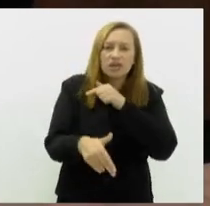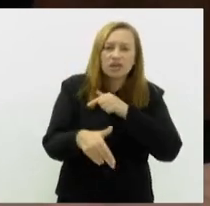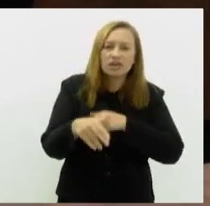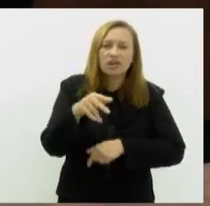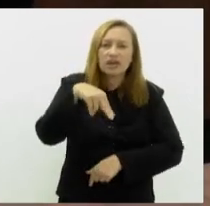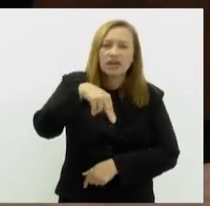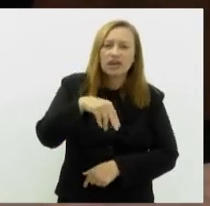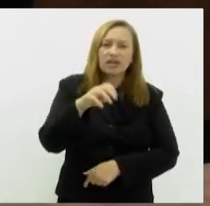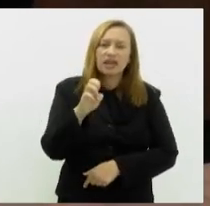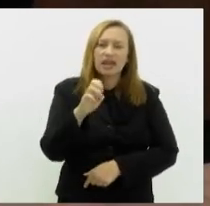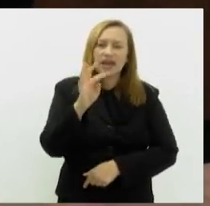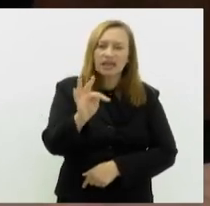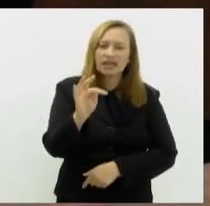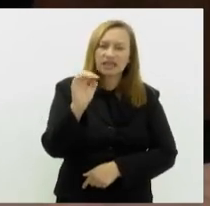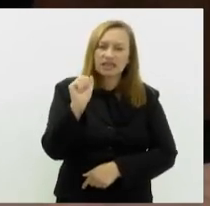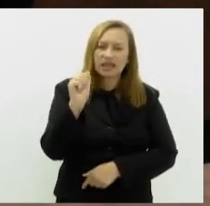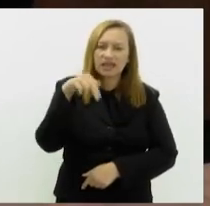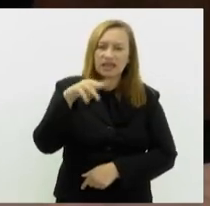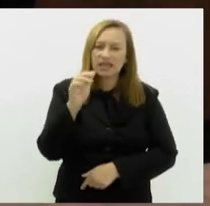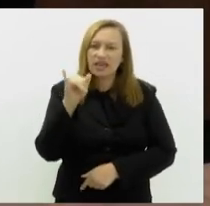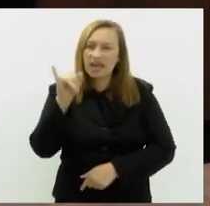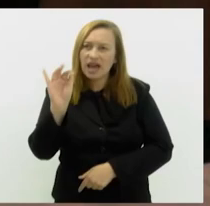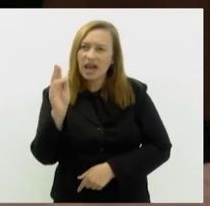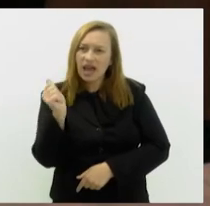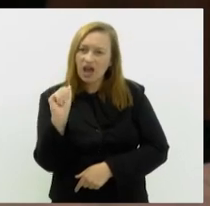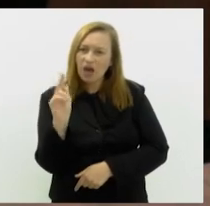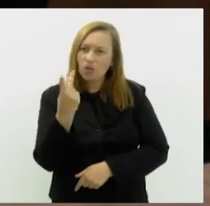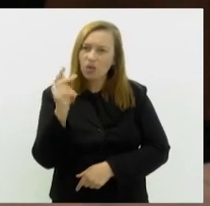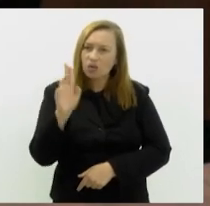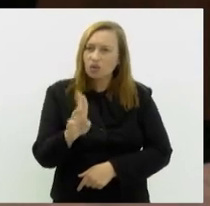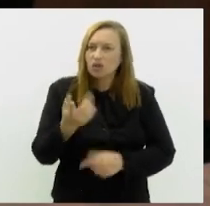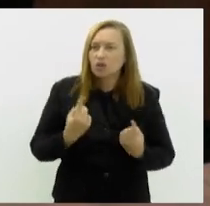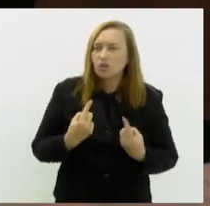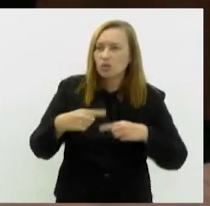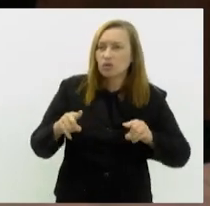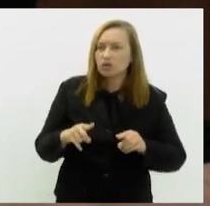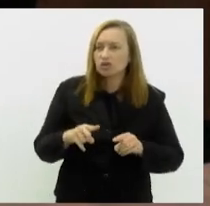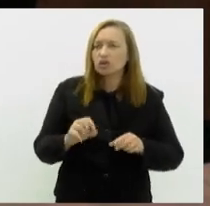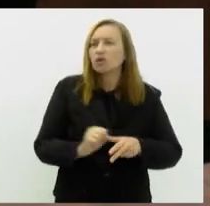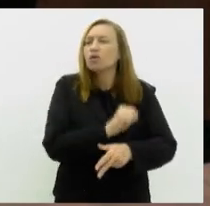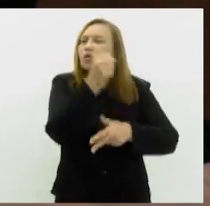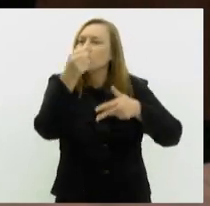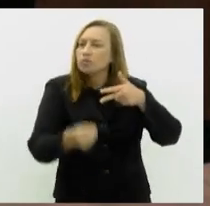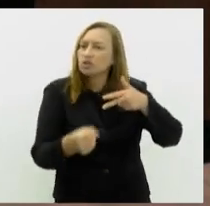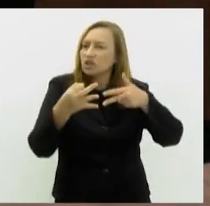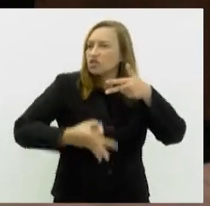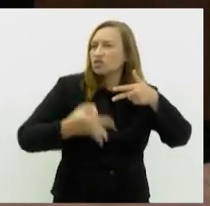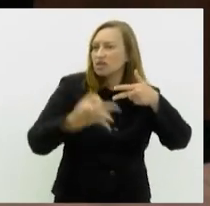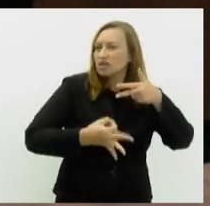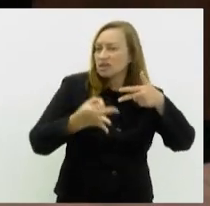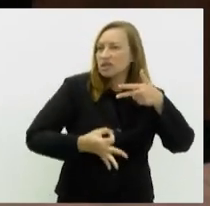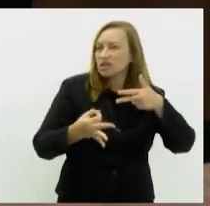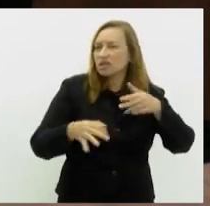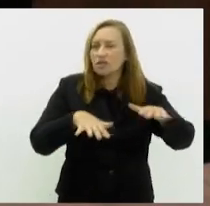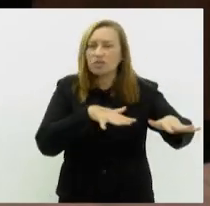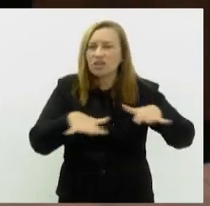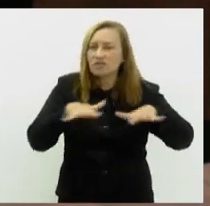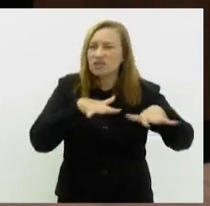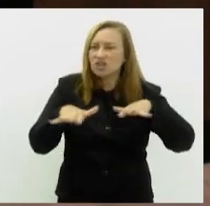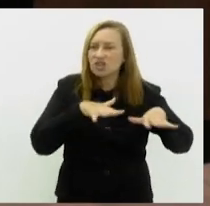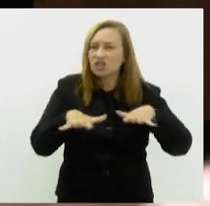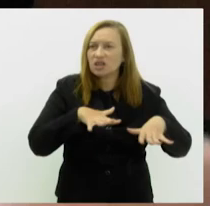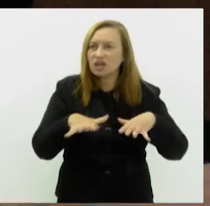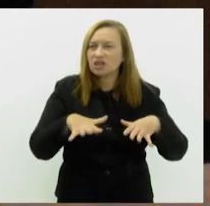Netanyahu sujeitasse o poder judiciário, que era o projeto dele. Manifestações com centenas de milhares de democratas